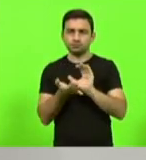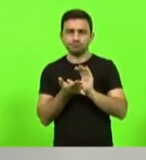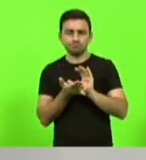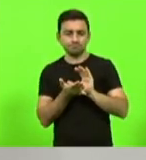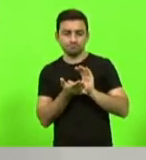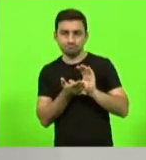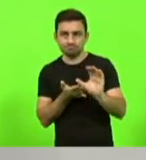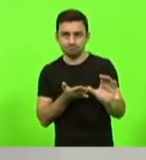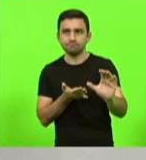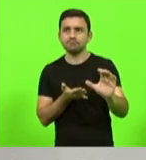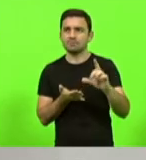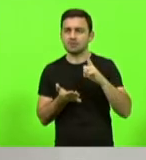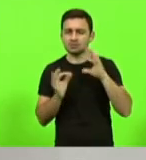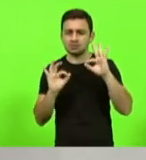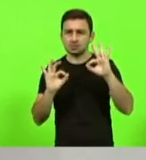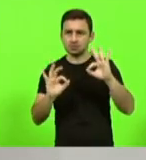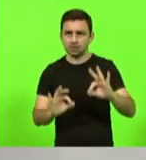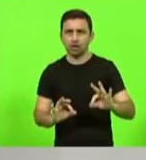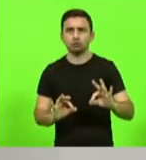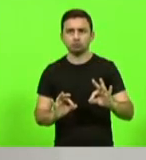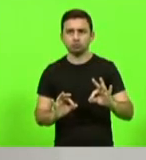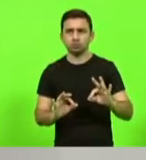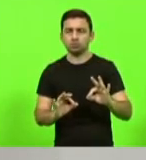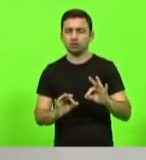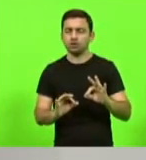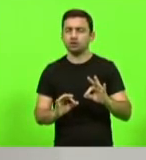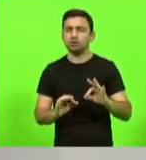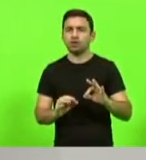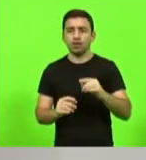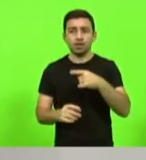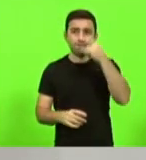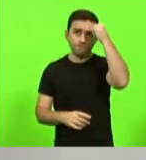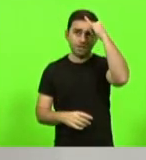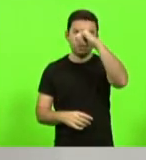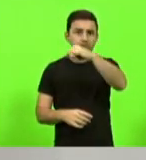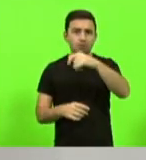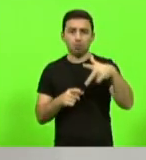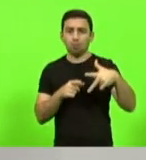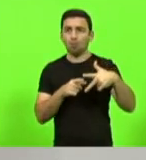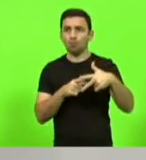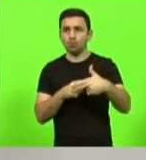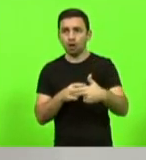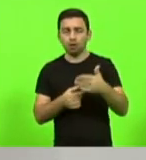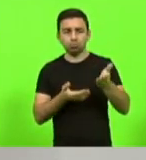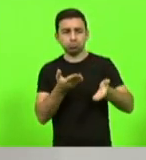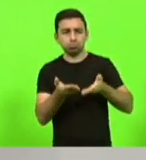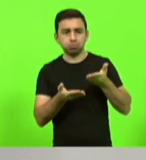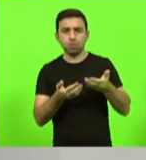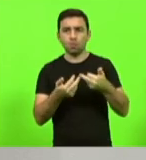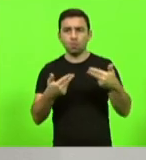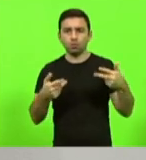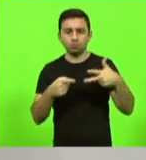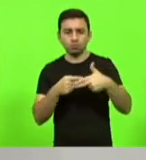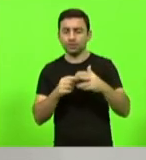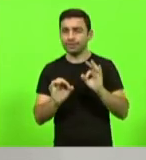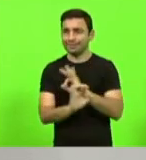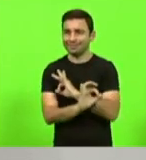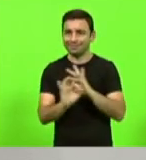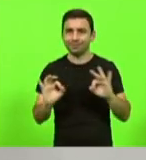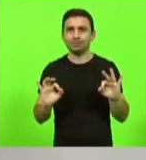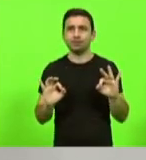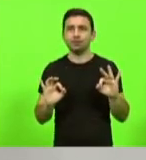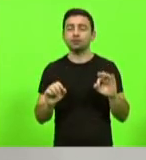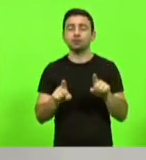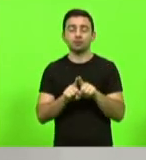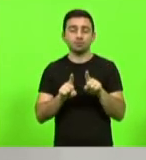recursos, evitando que ocorra qualquer descontinuidade de atendimento. Mas é preciso